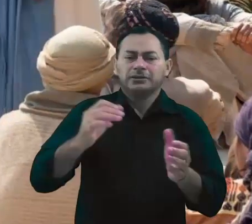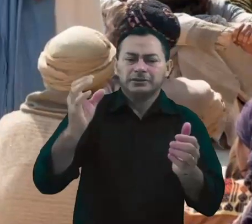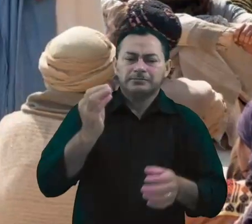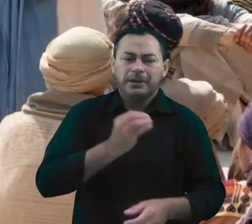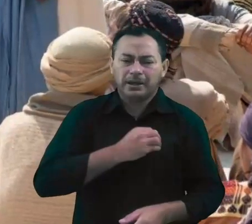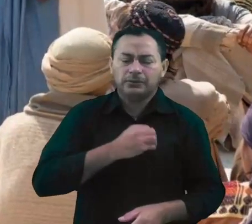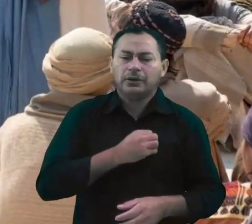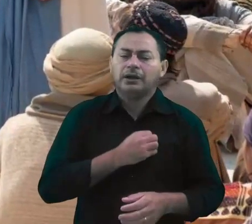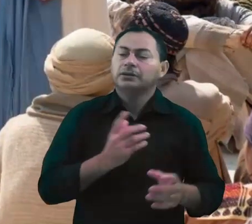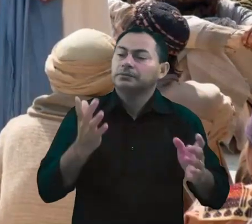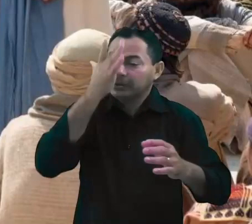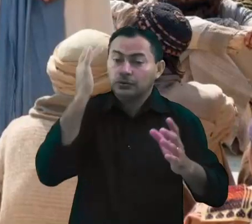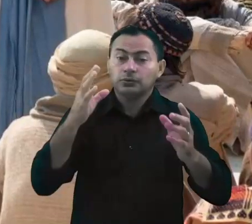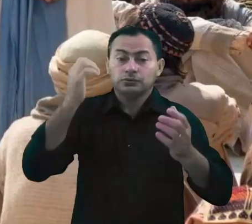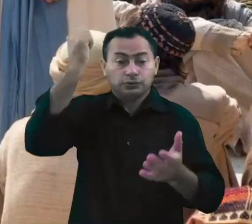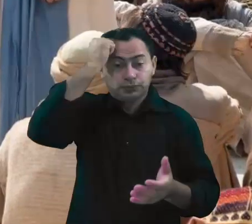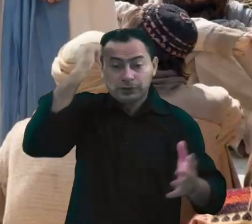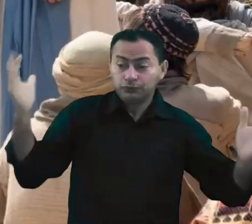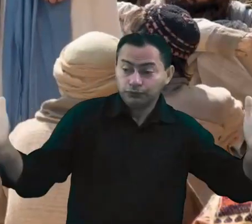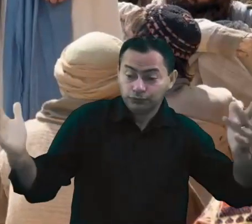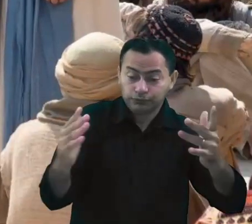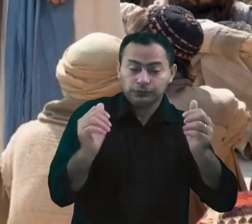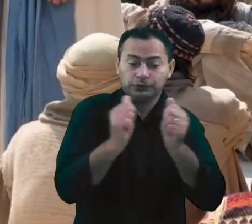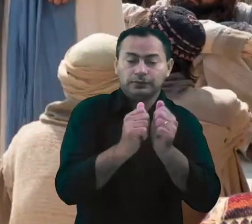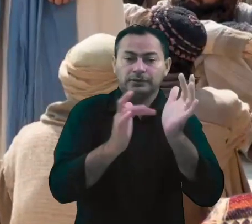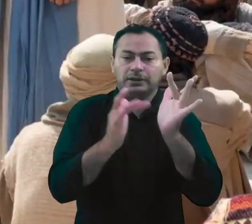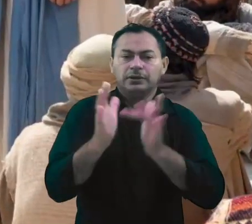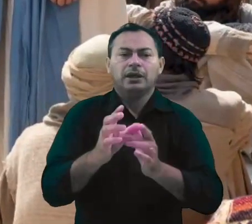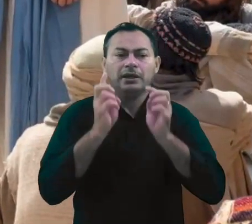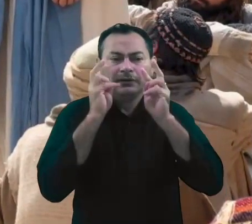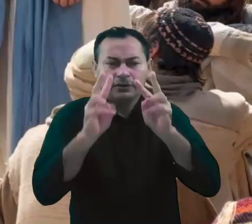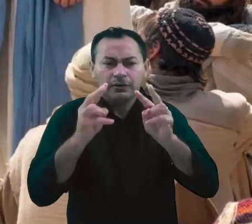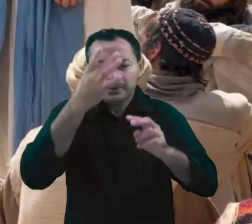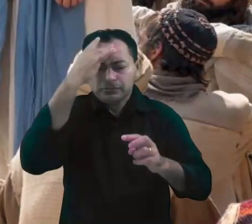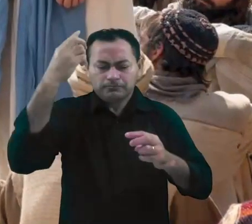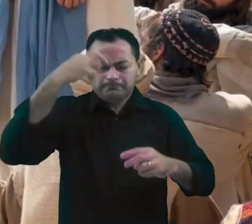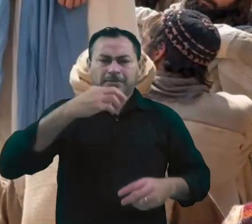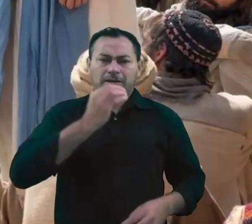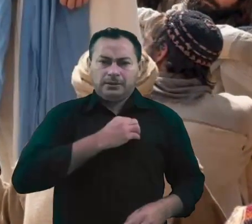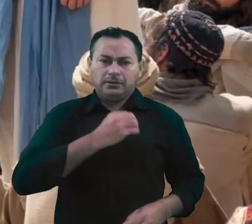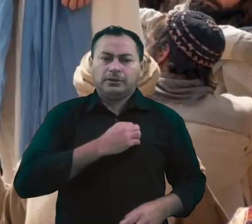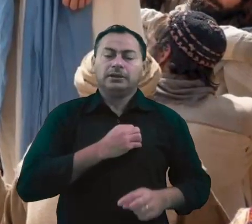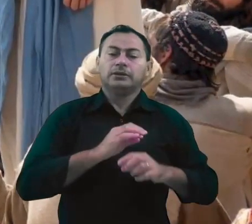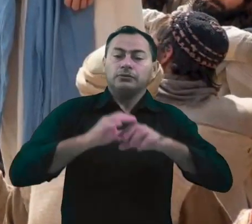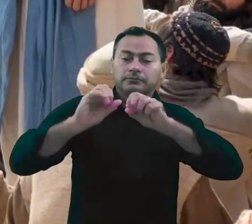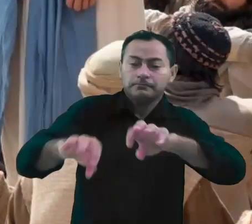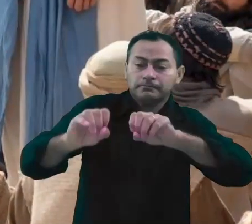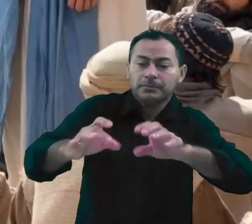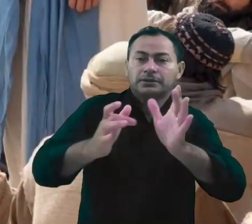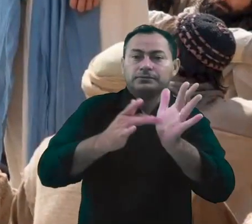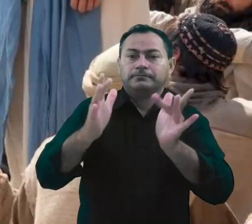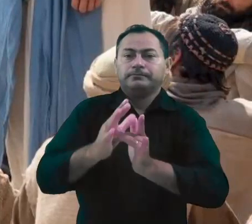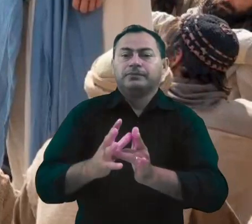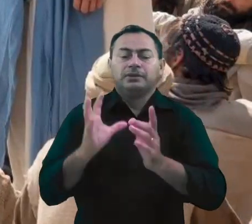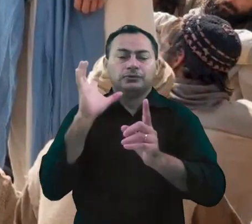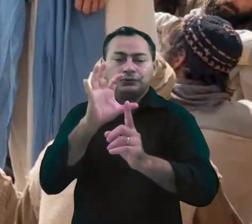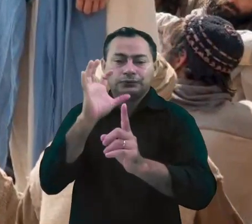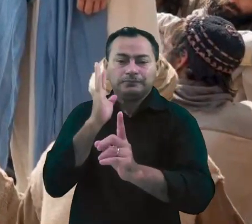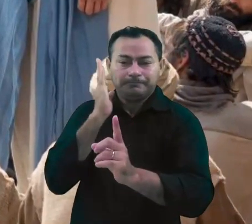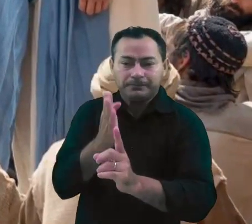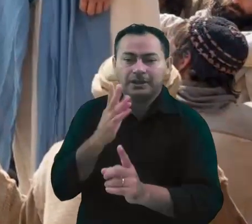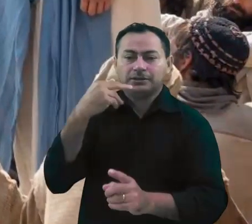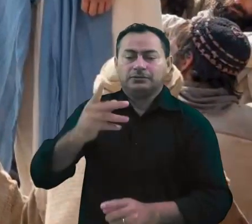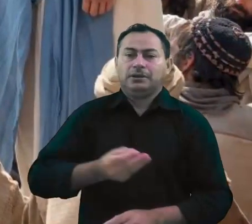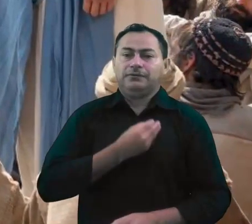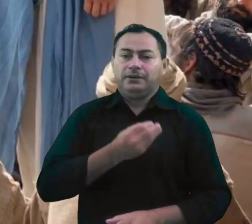atentos a tudo que ele estava ensinando. Eles reconheciam que eram pecadores e o ensino e a pregação de Jesus